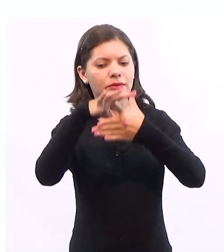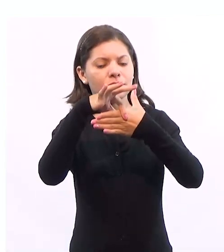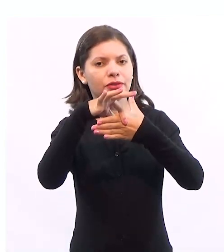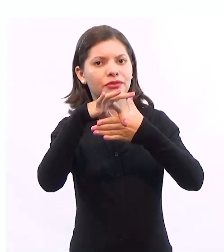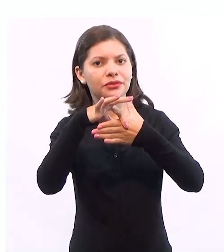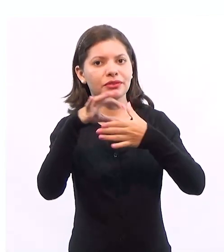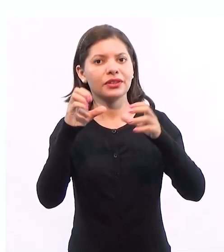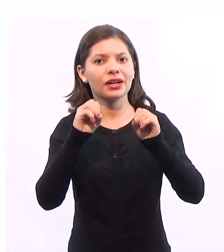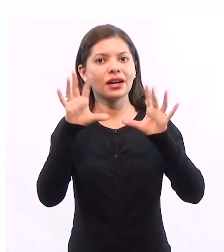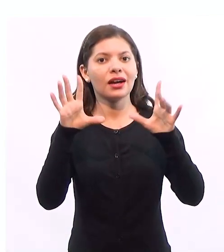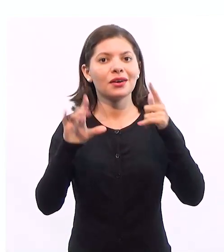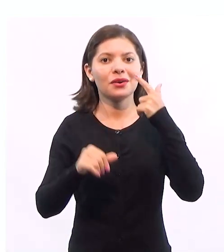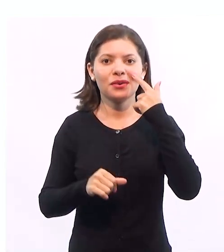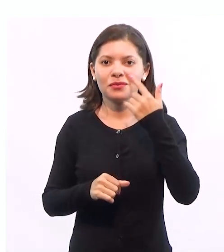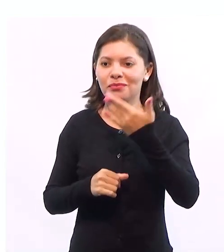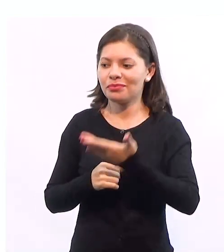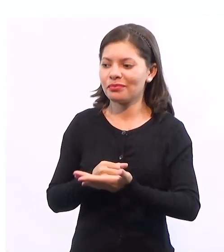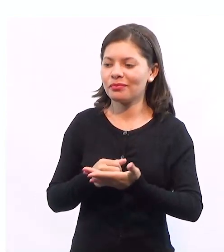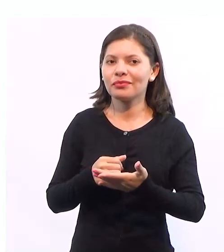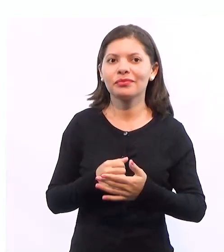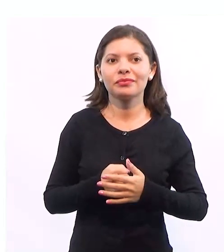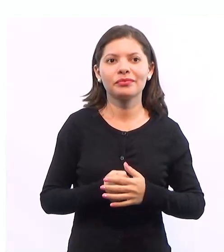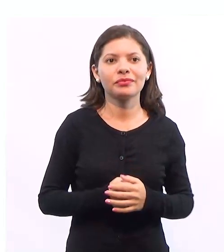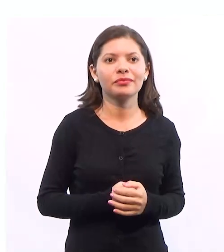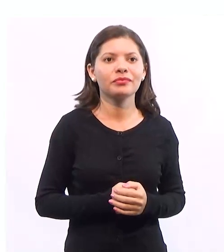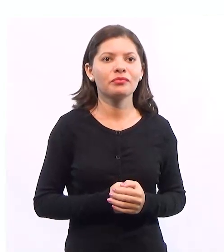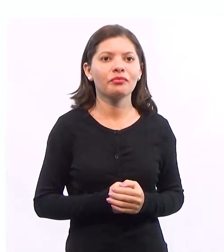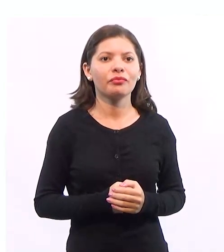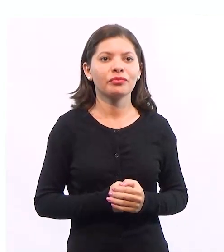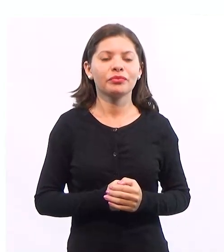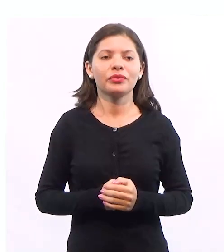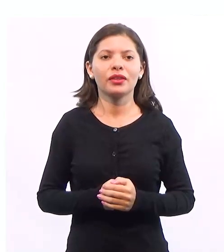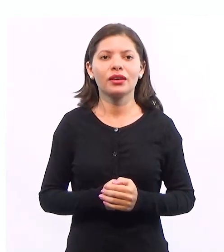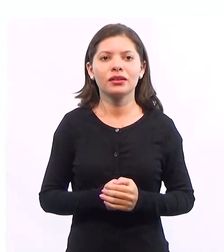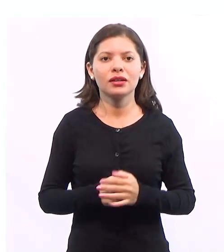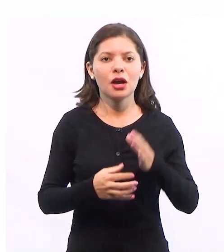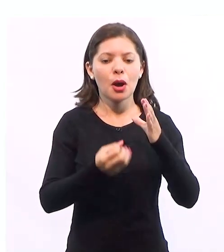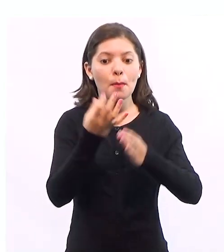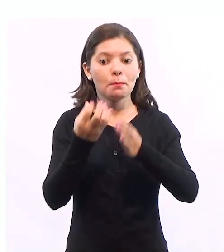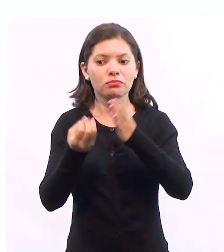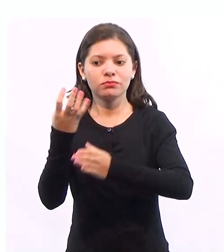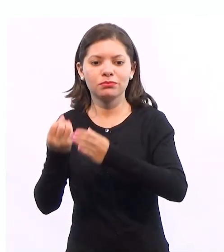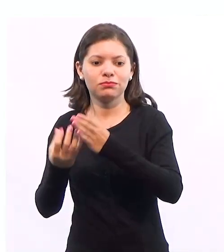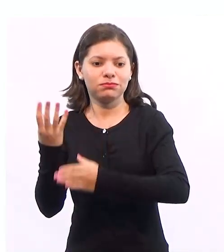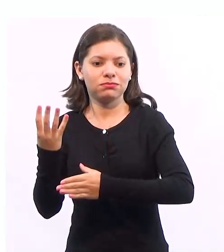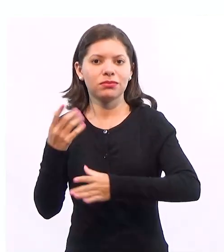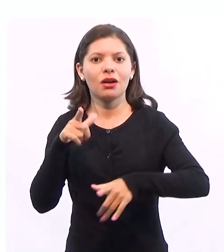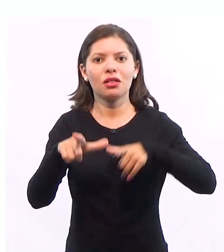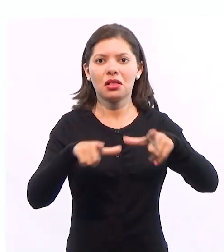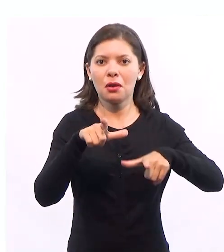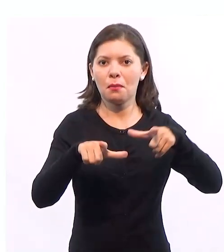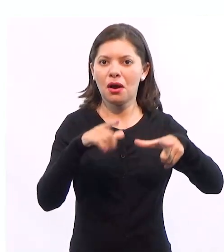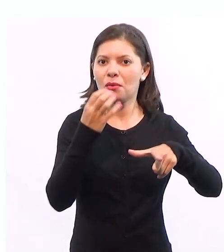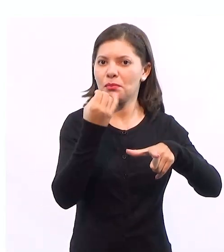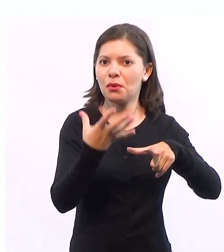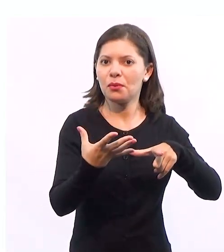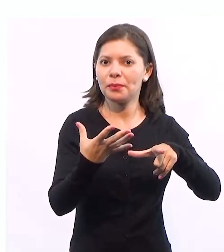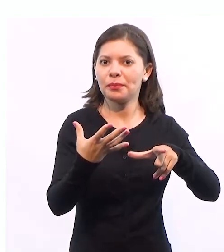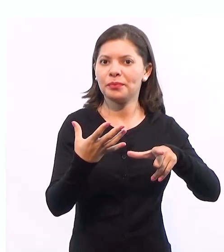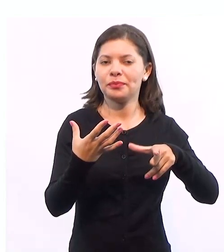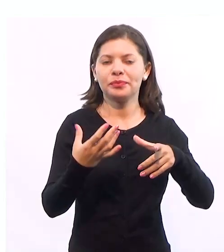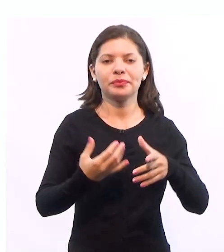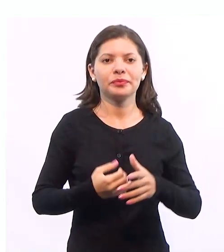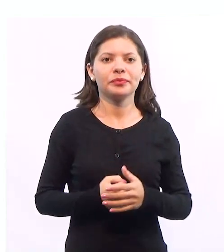é claro, olha só aqui, ó, desejo lá do Taylor, a produção aumentava. Mas Taylor